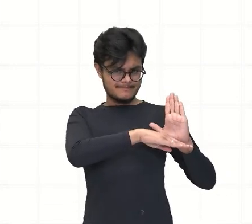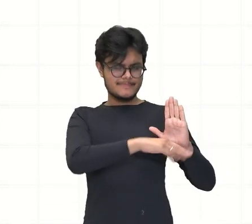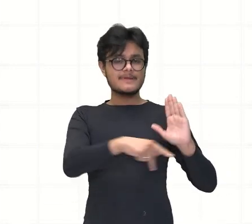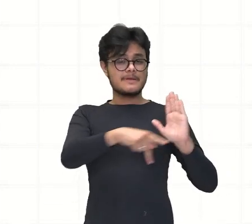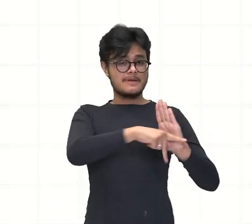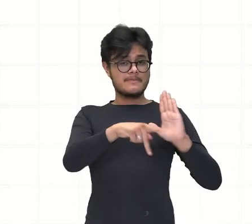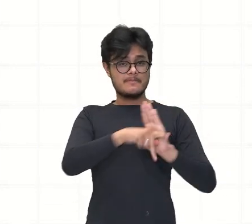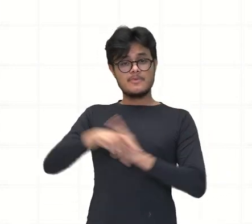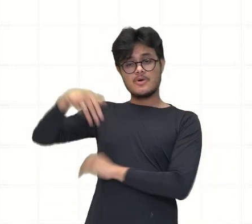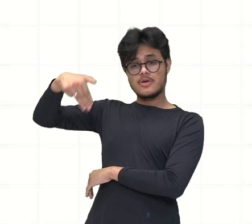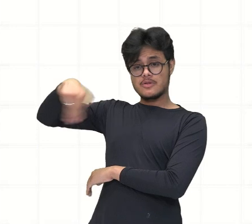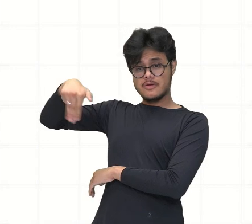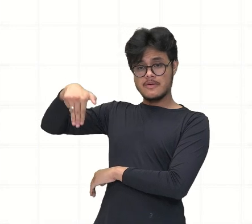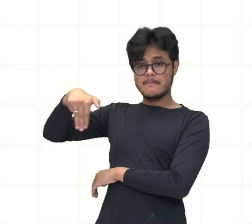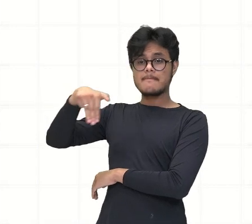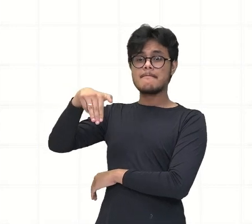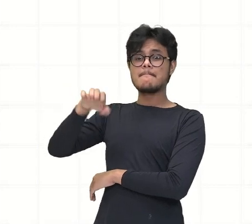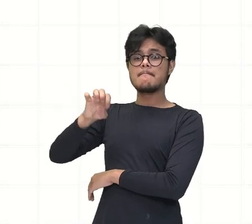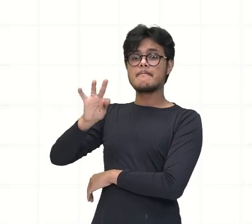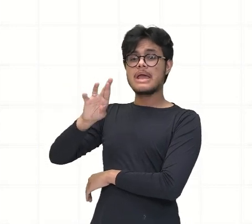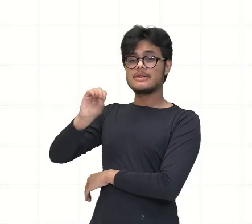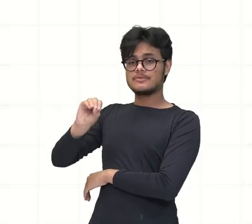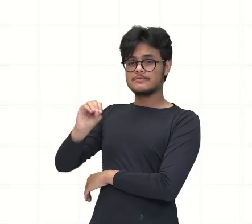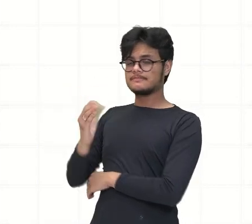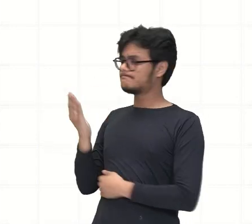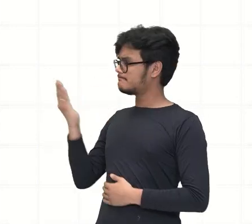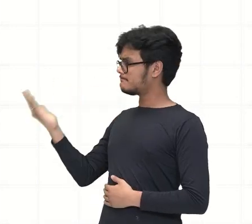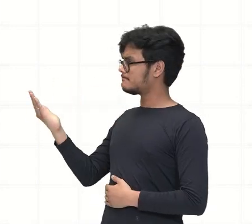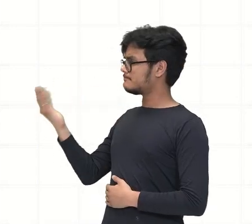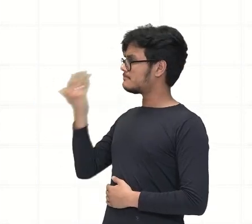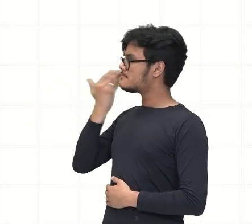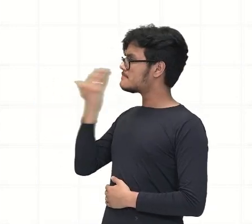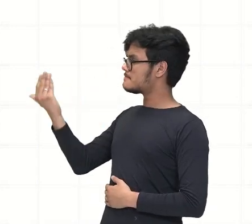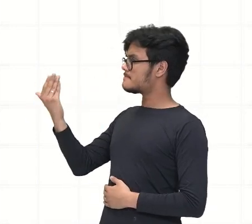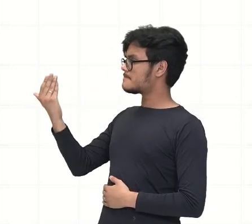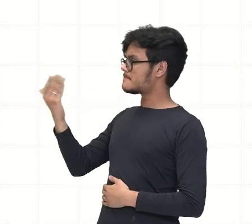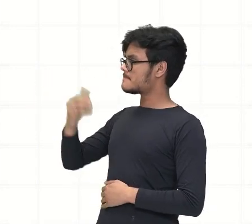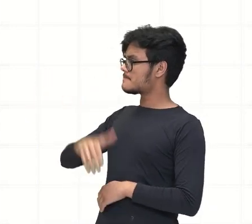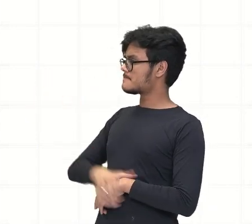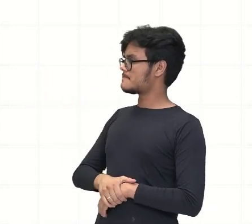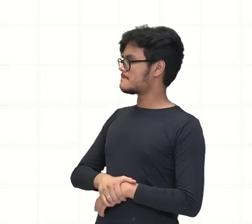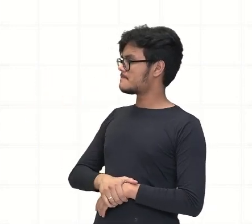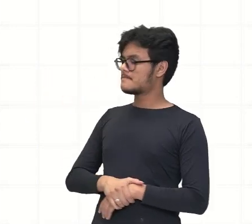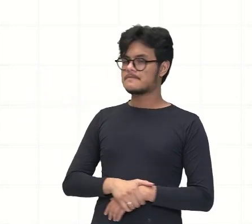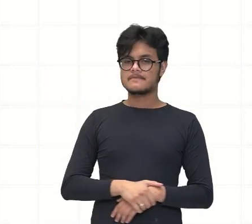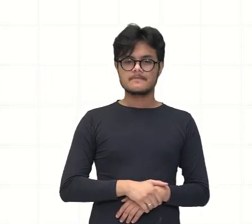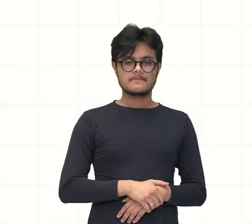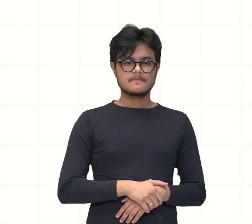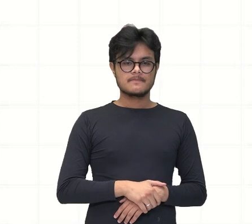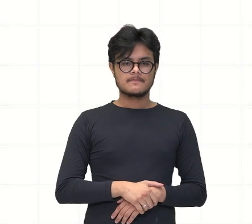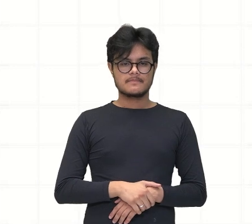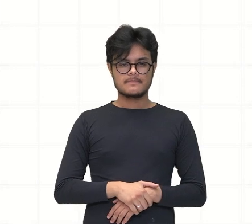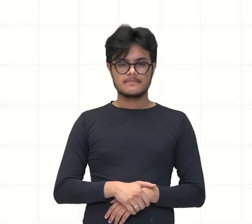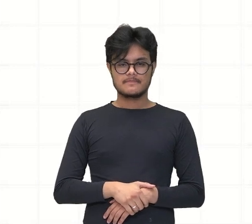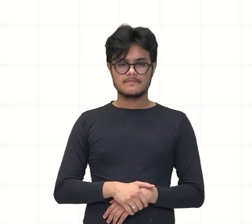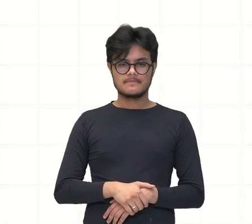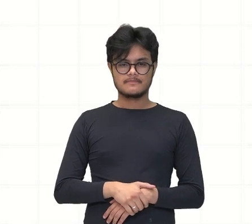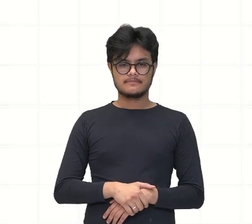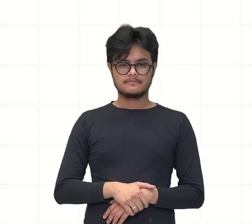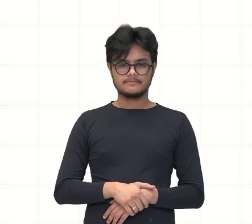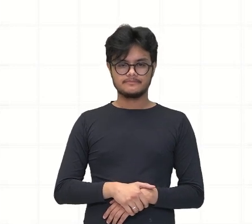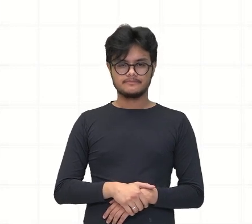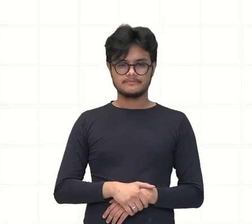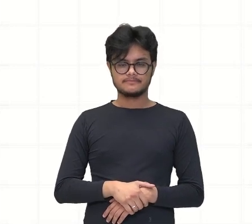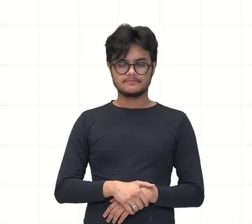metro, eu vou ter o metro, eu vou ter o decímetro, eu vou ter o